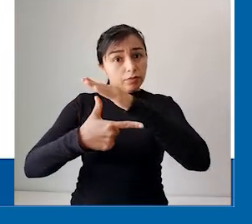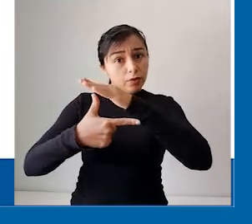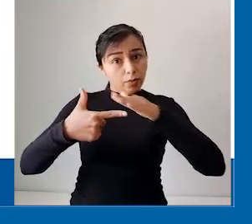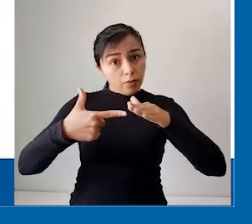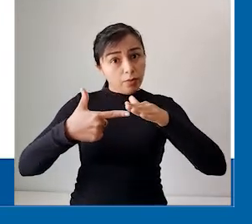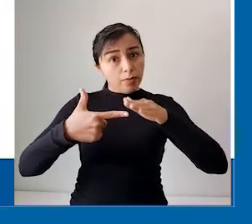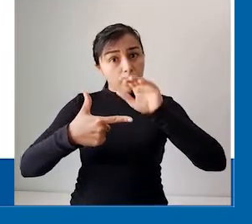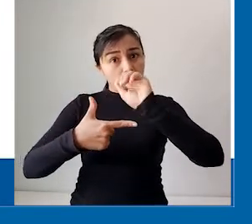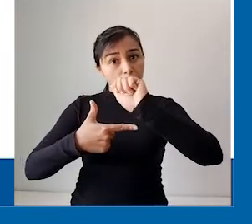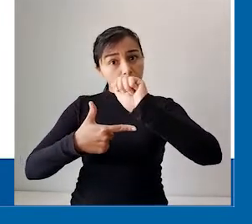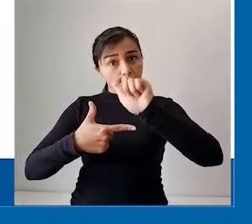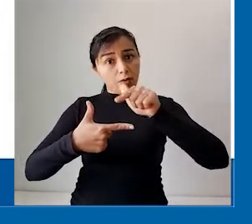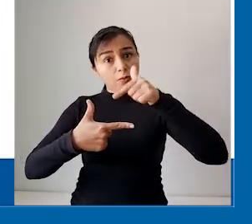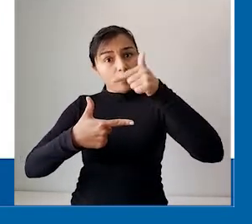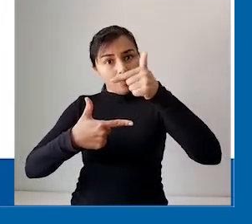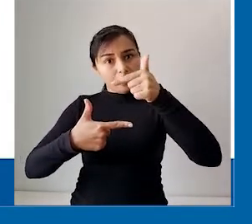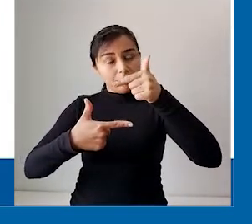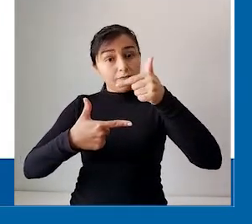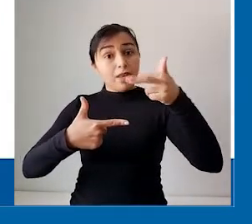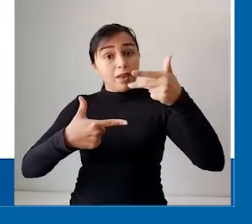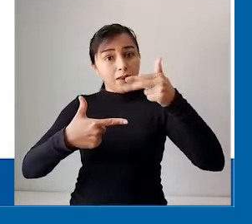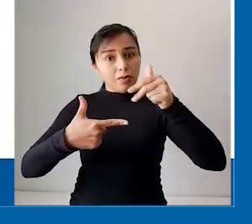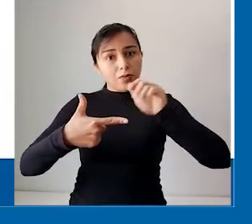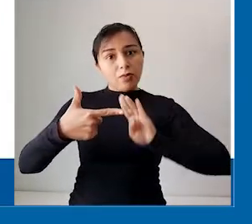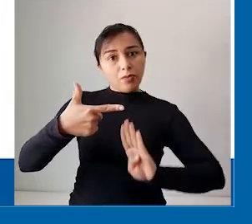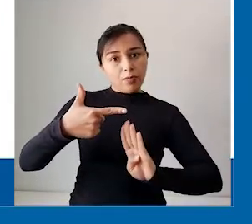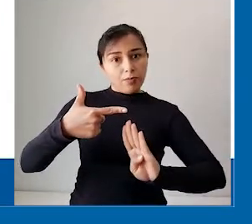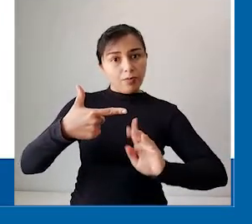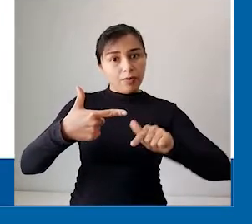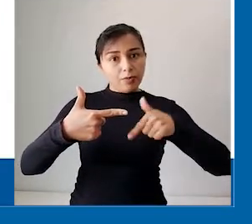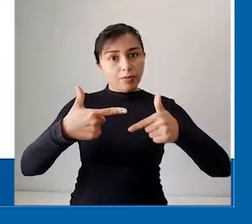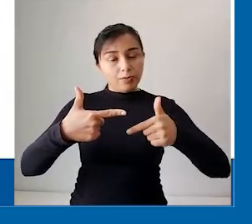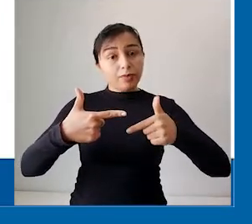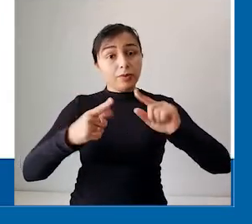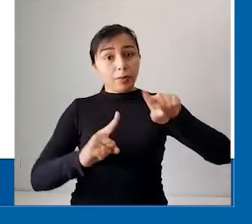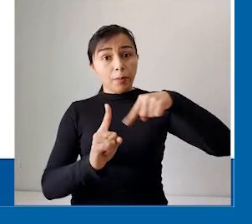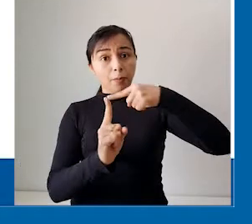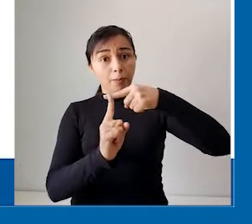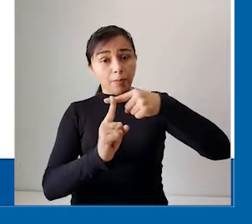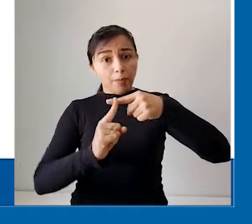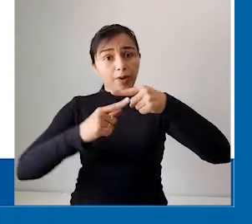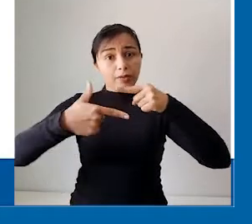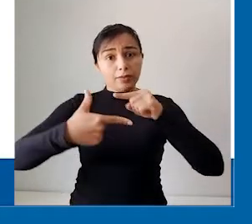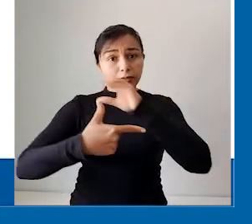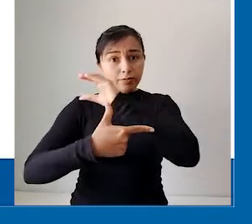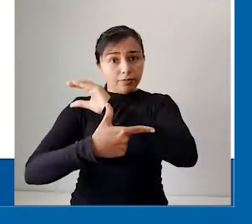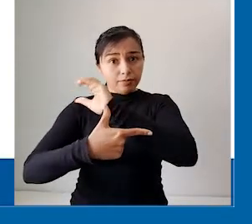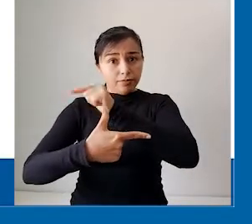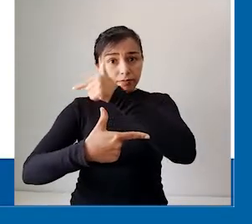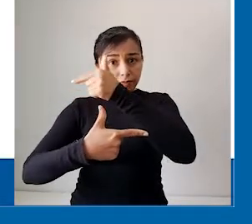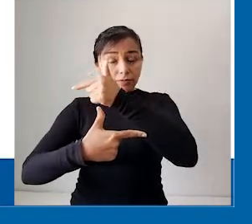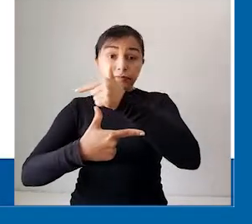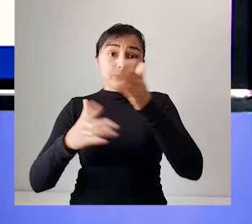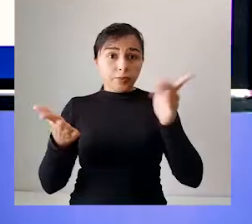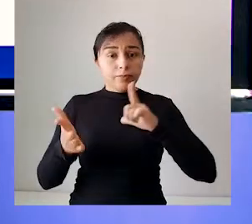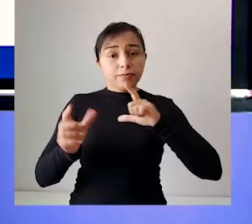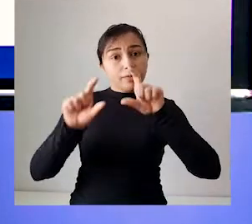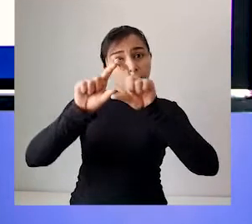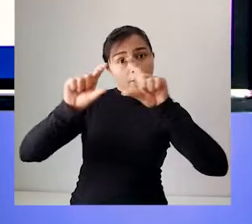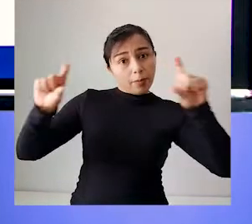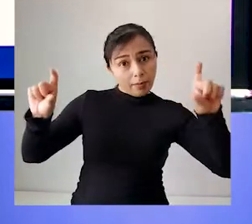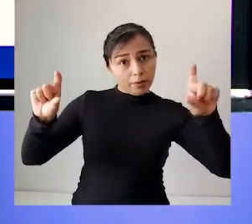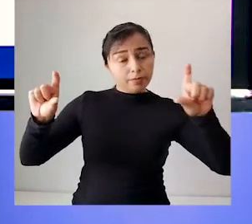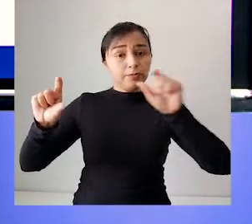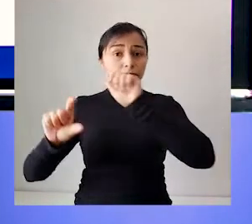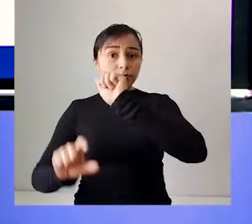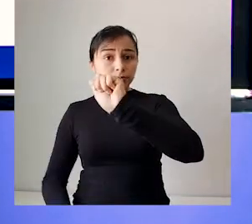é igual à soma dos quadrados das medidas dos catetos. Então, no triângulo retângulo, ele vai